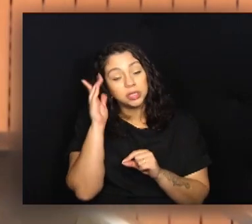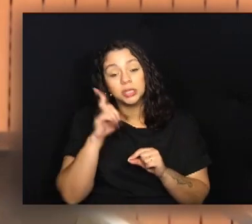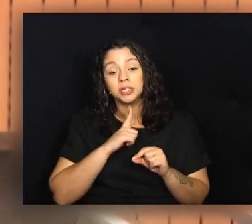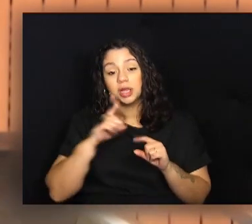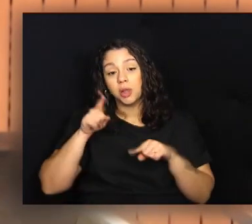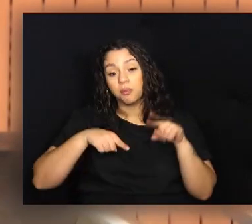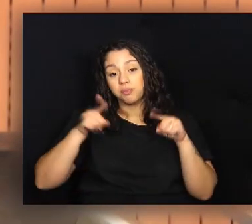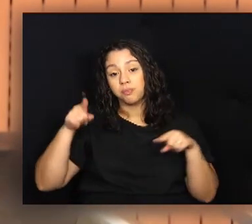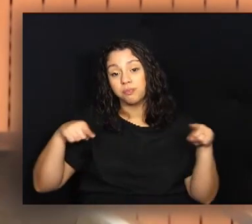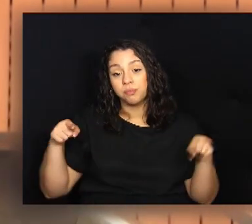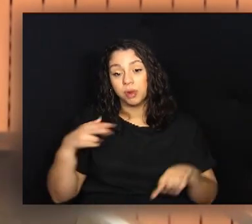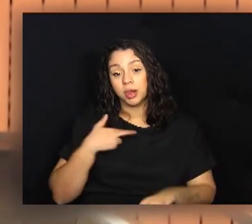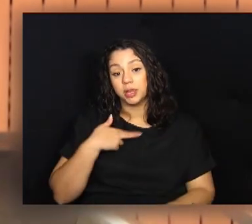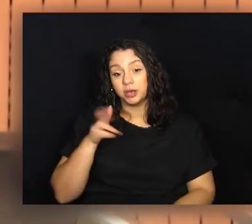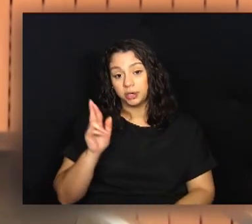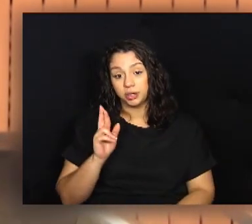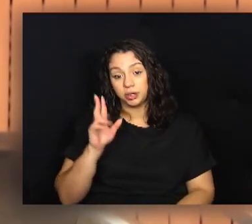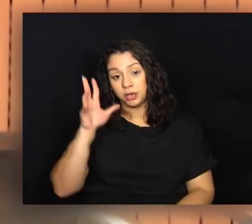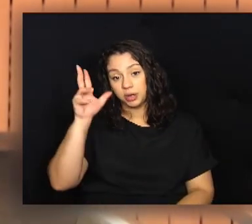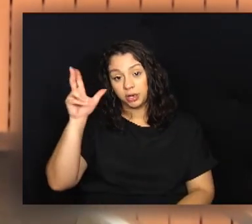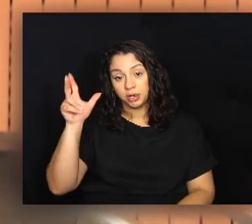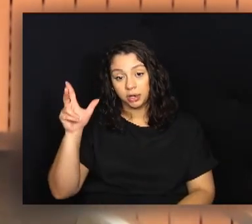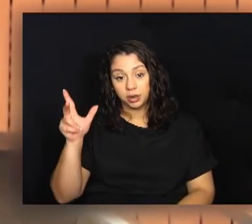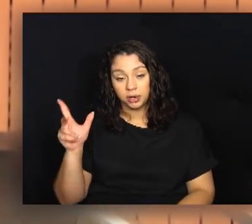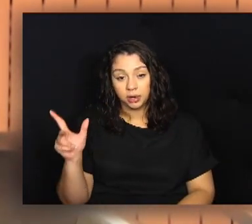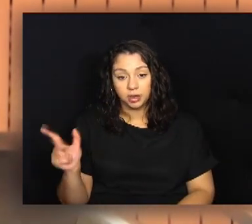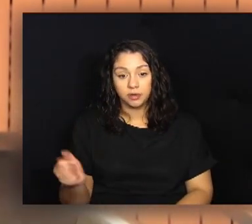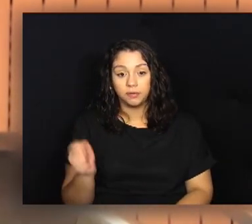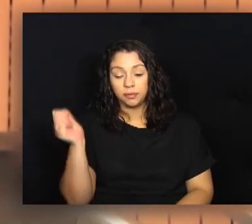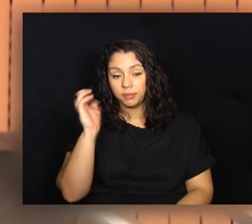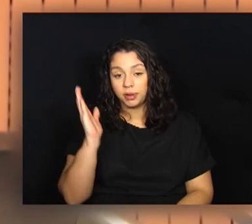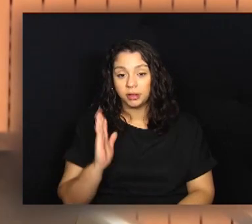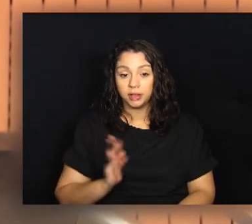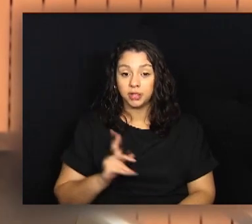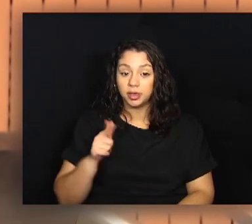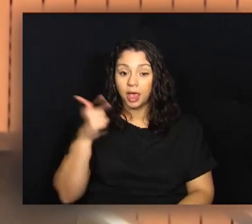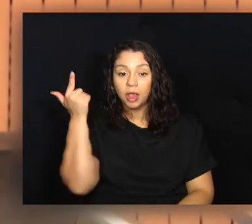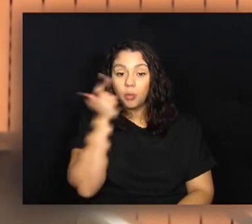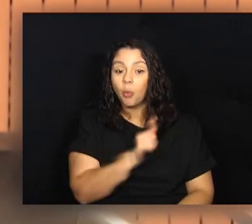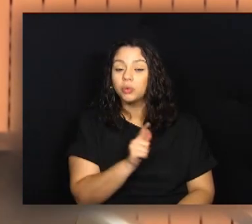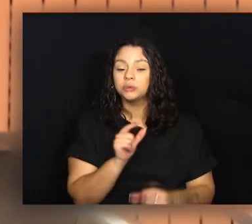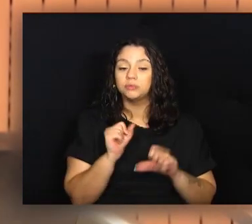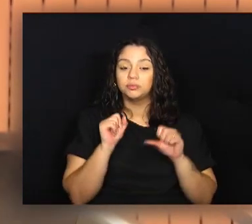diversidade religiosa afro-brasileira para conseguirmos